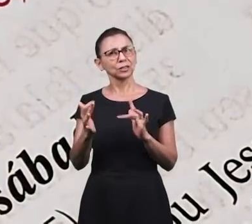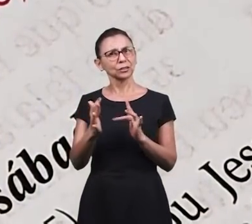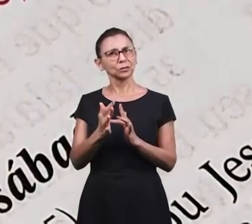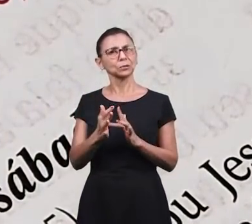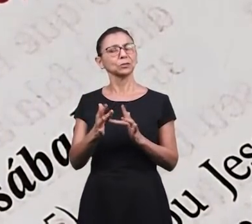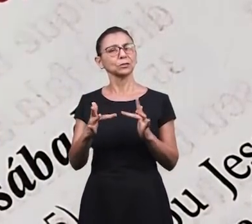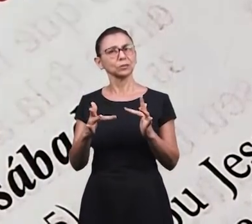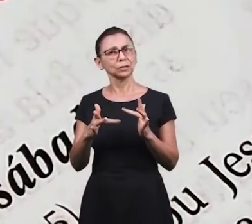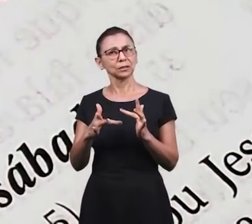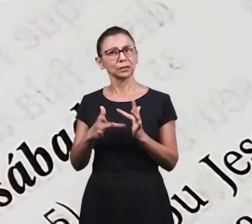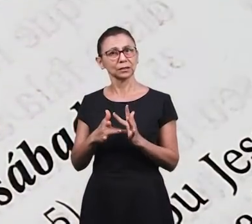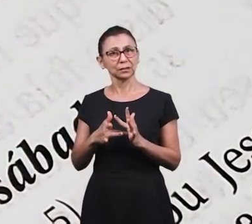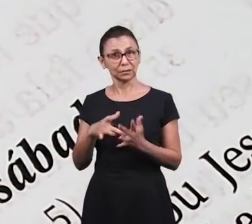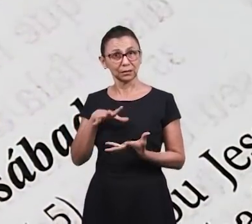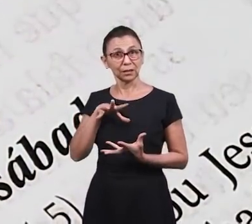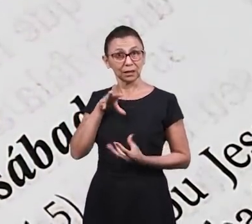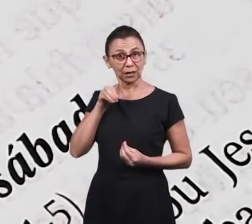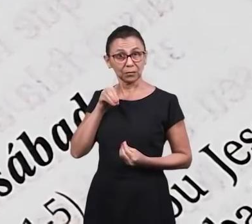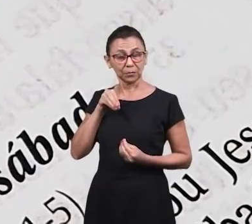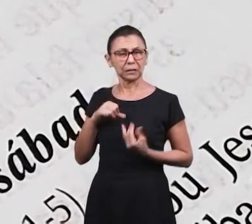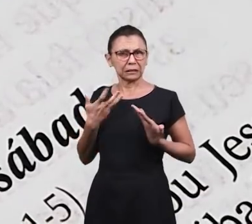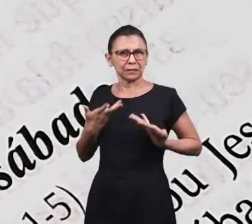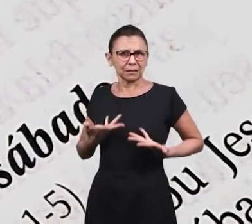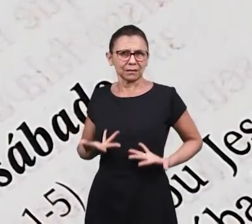Vem, alma cansada,